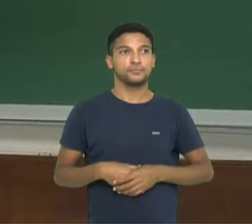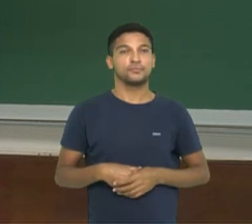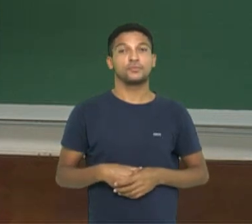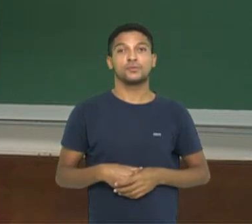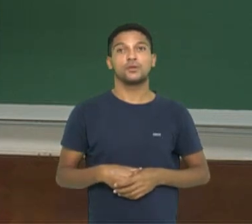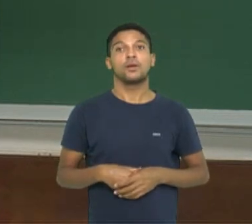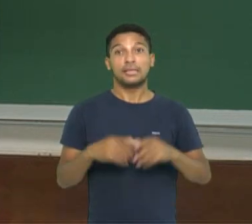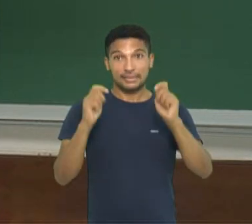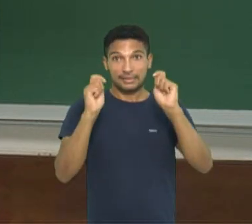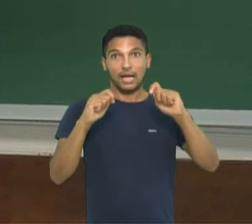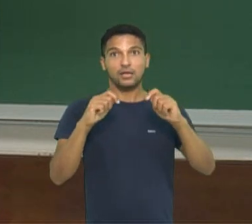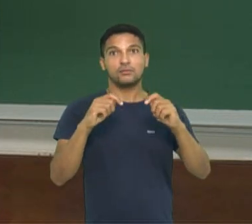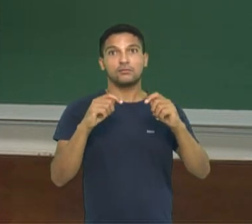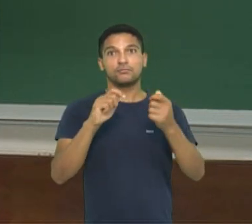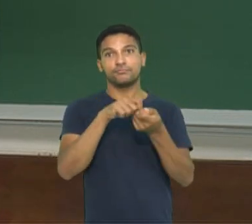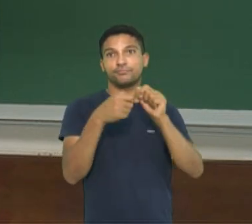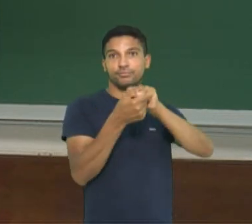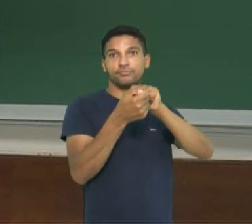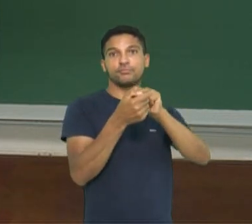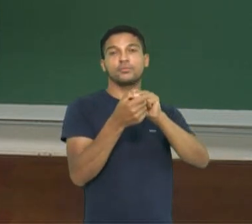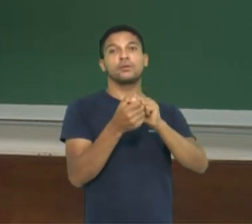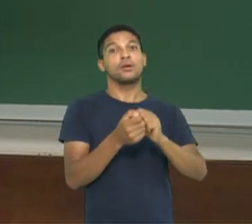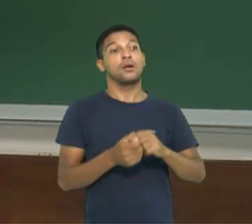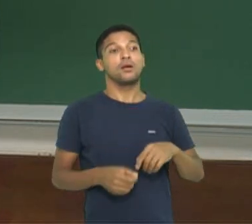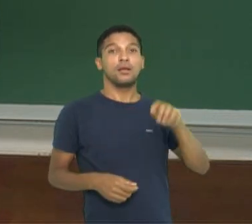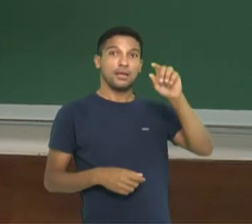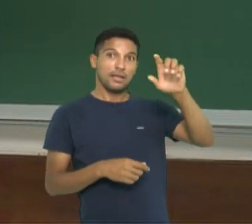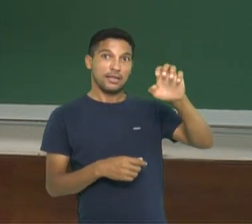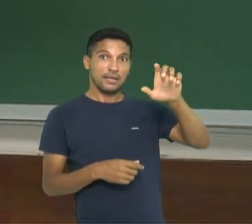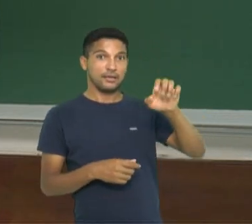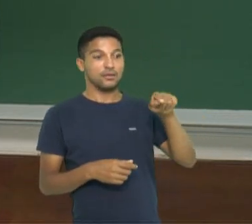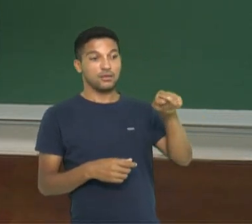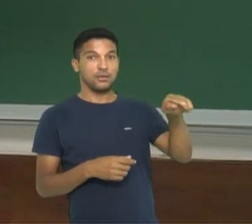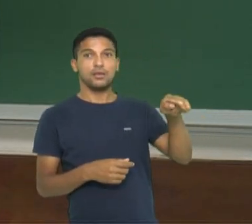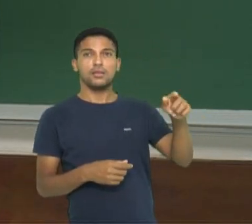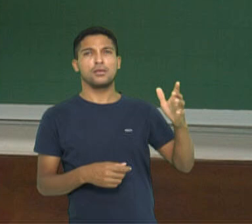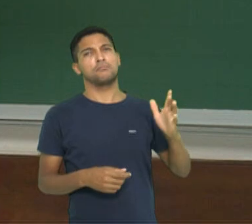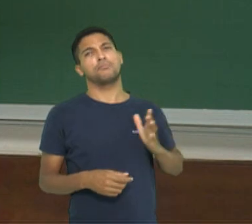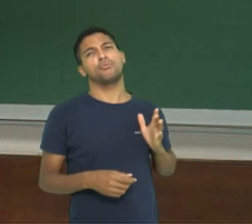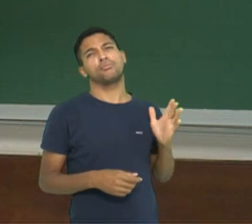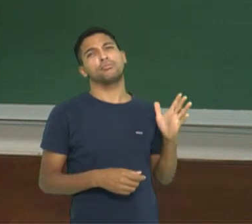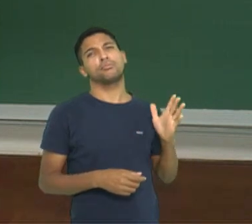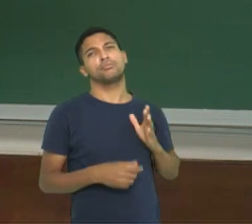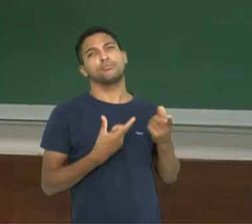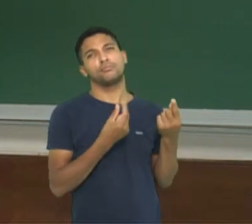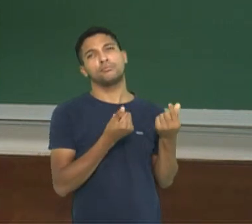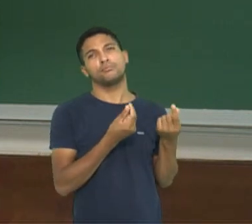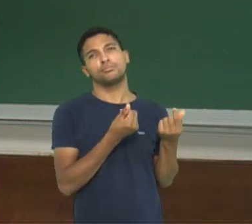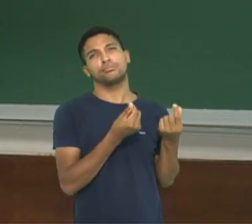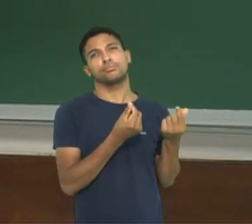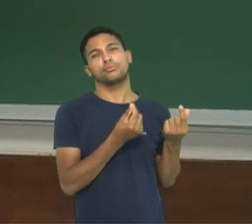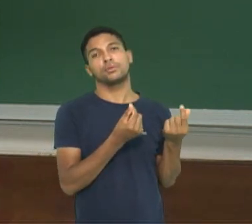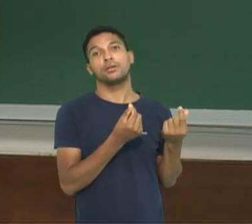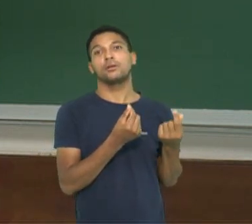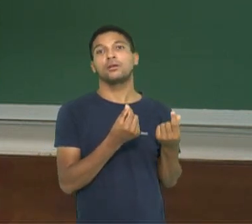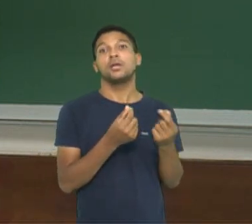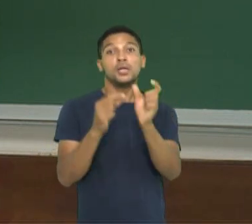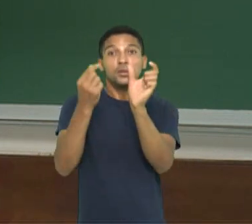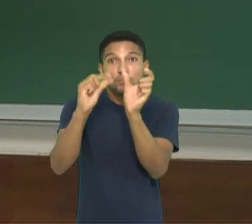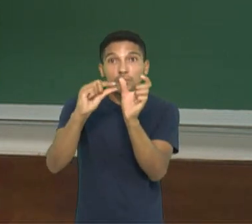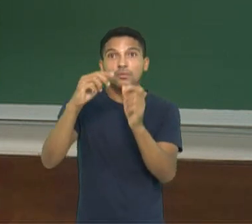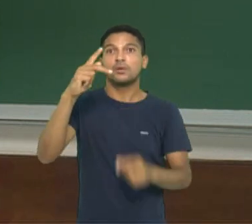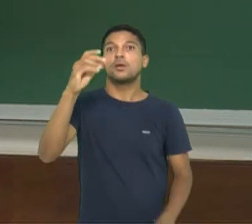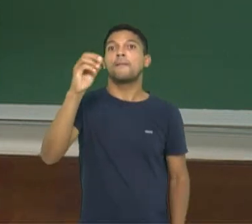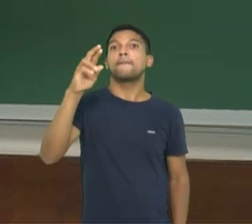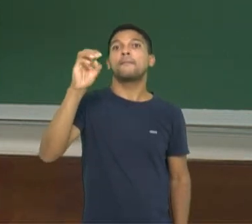ele era rico, porém, não era feliz. Contudo, não era feliz. Entretanto, todavia, não era feliz. Eu só